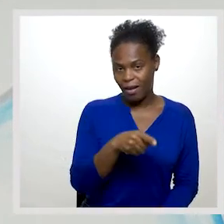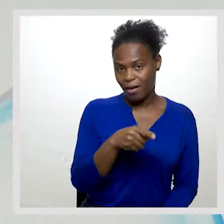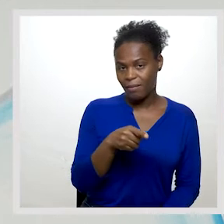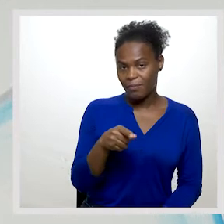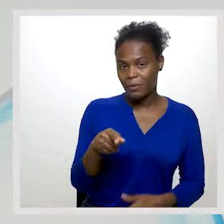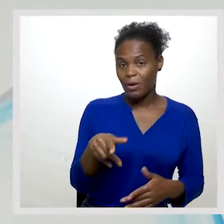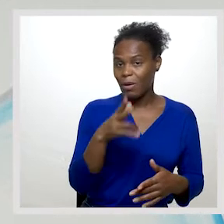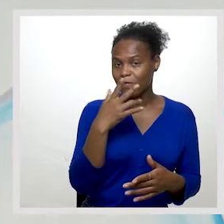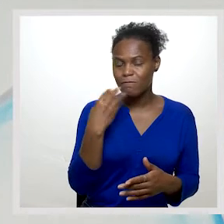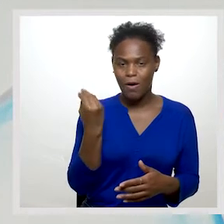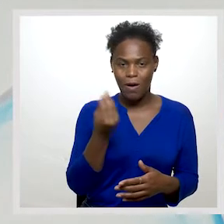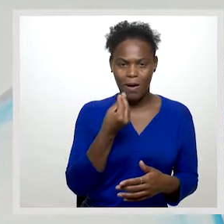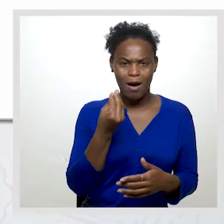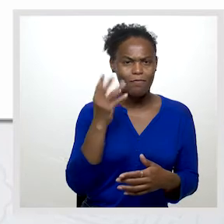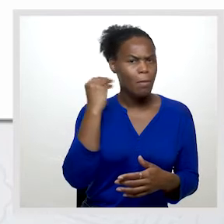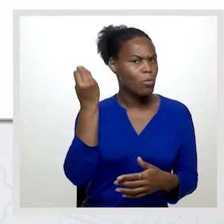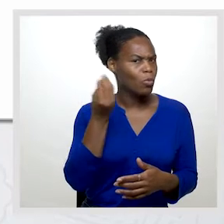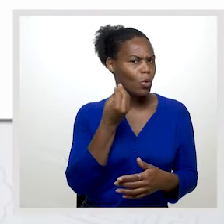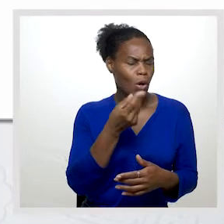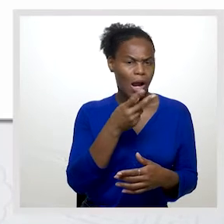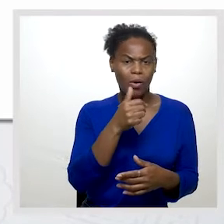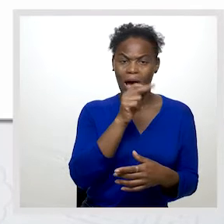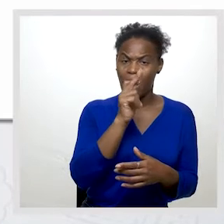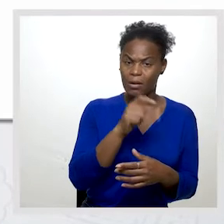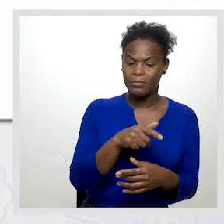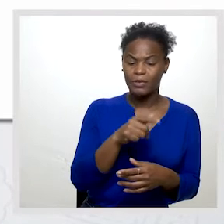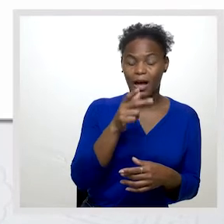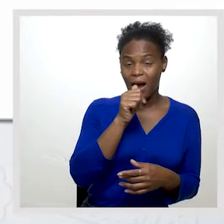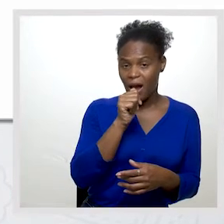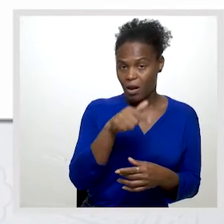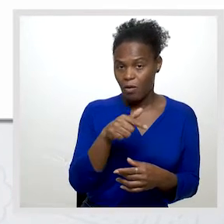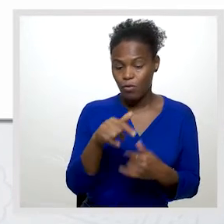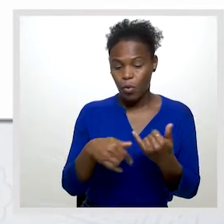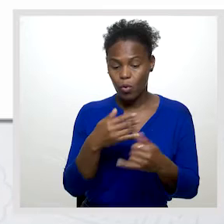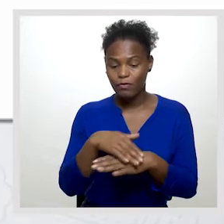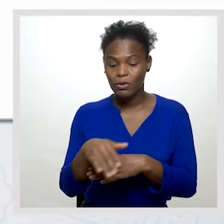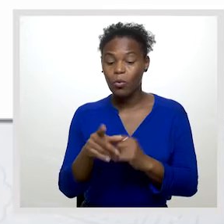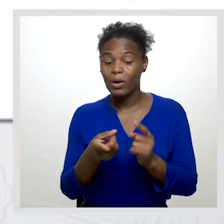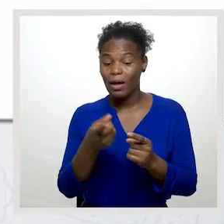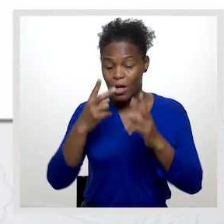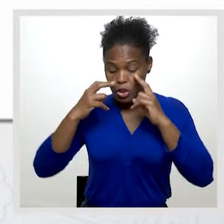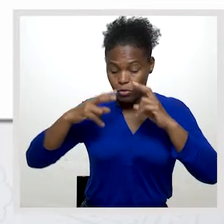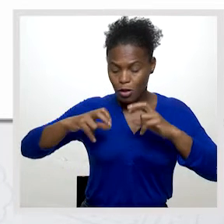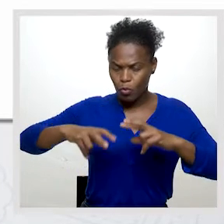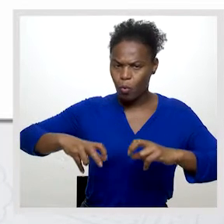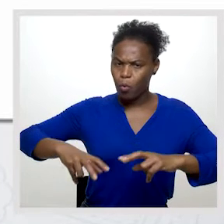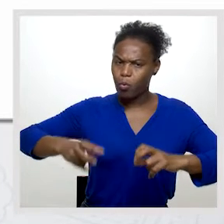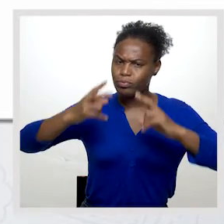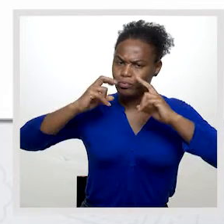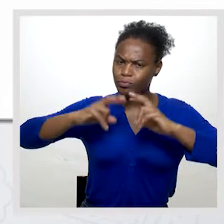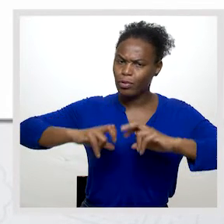esse precioso líquido. Vamos ver ainda um outro fator que é exploração